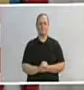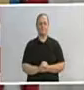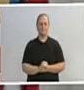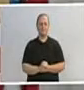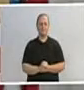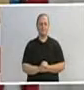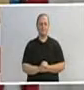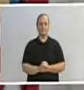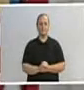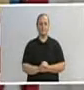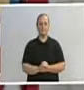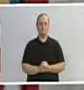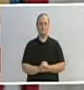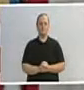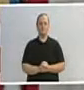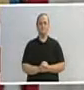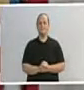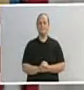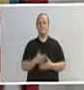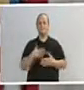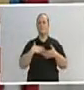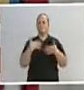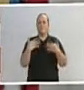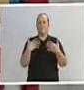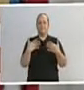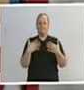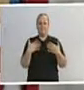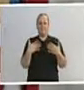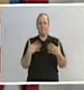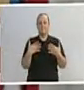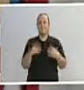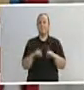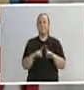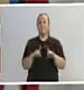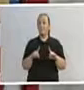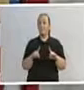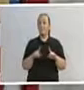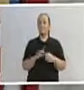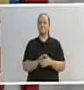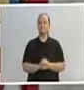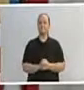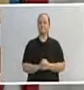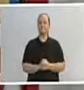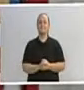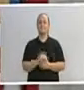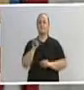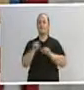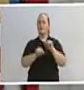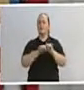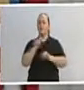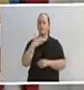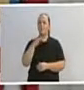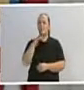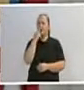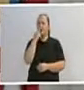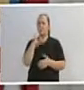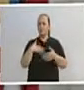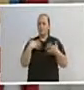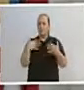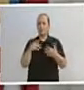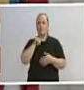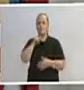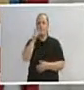Não é surpresa para este vereador, mas talvez seja surpresa para muita